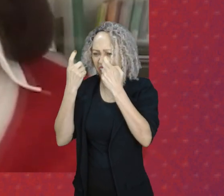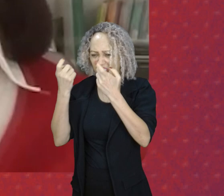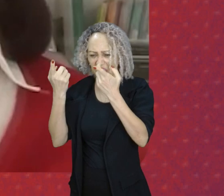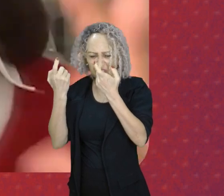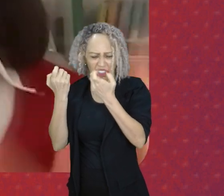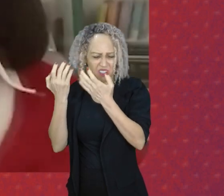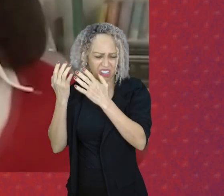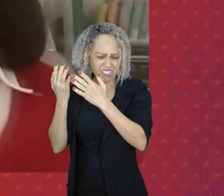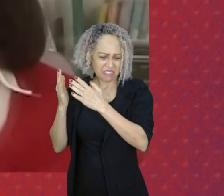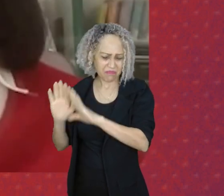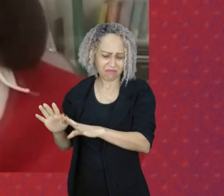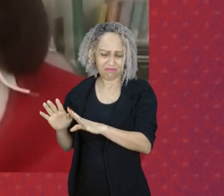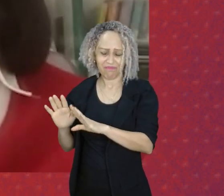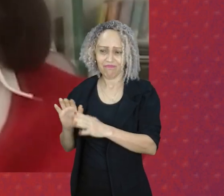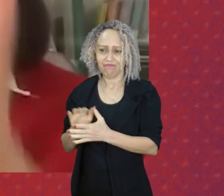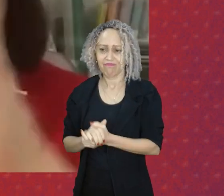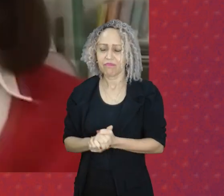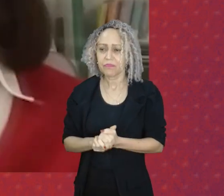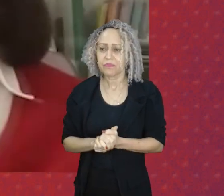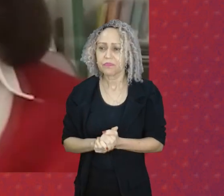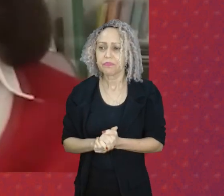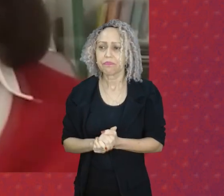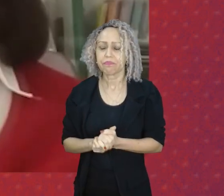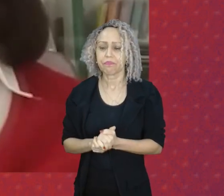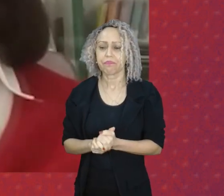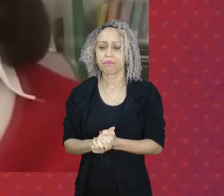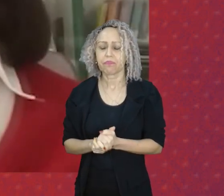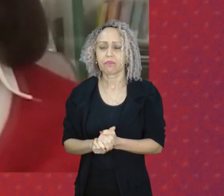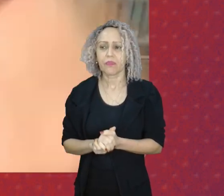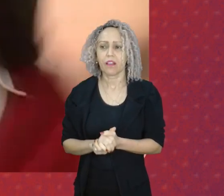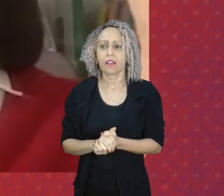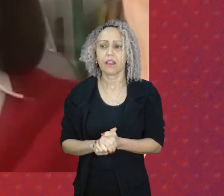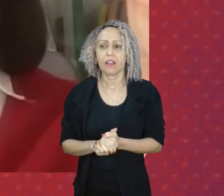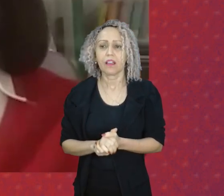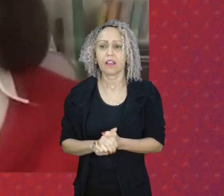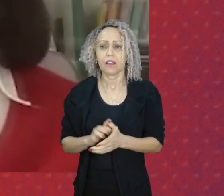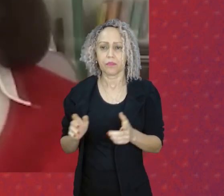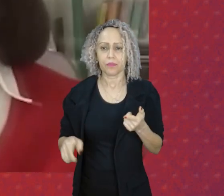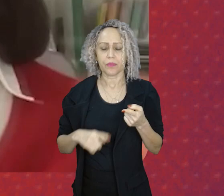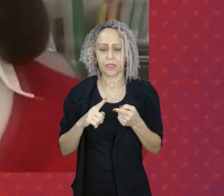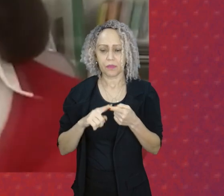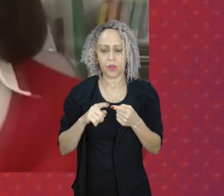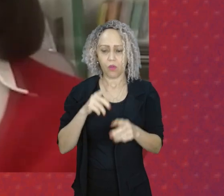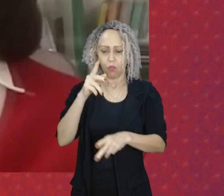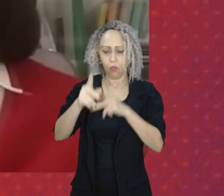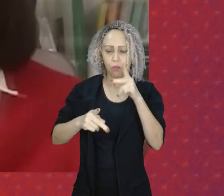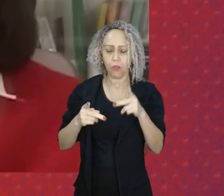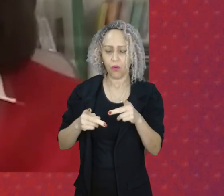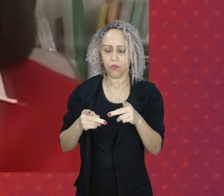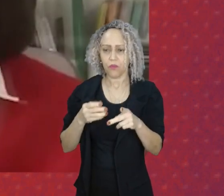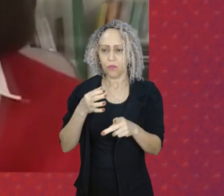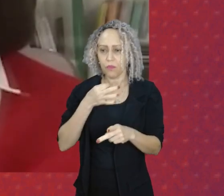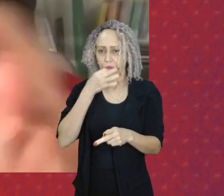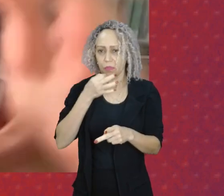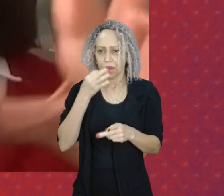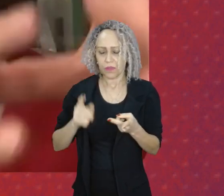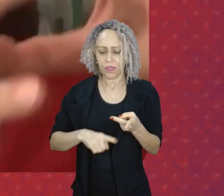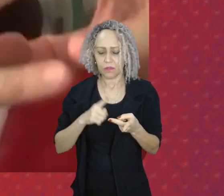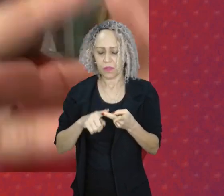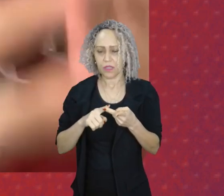Para isso, eu diria que é muito importante, em síntese, combinar participação popular, participação